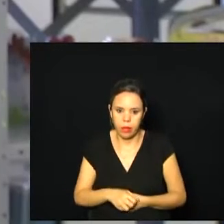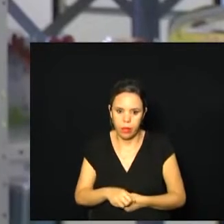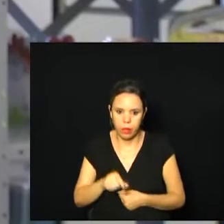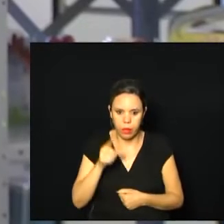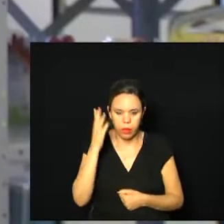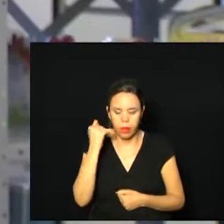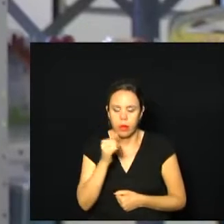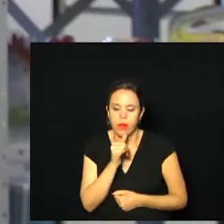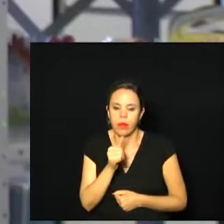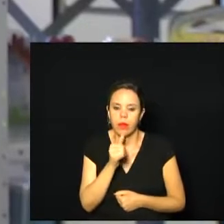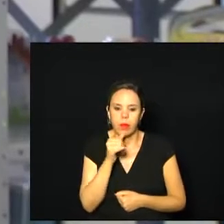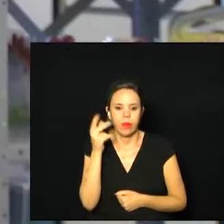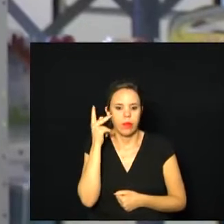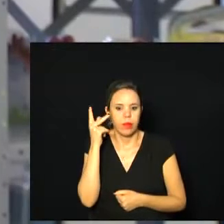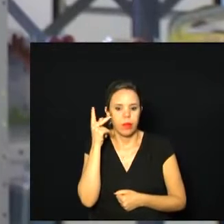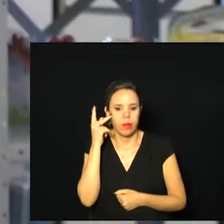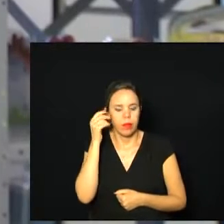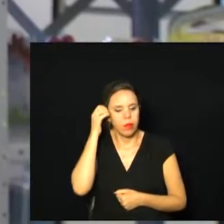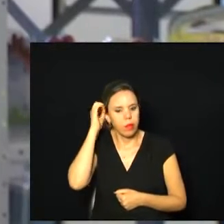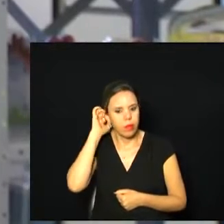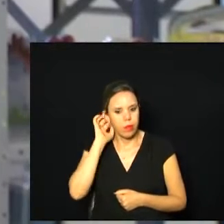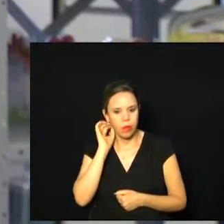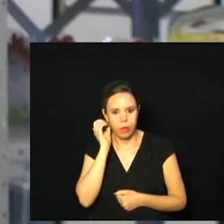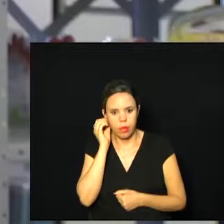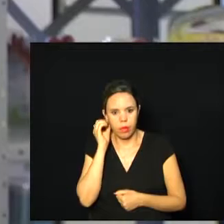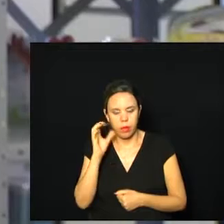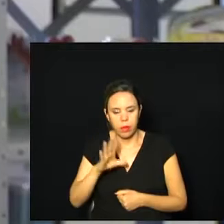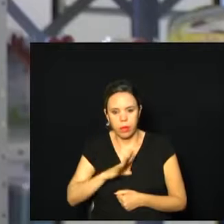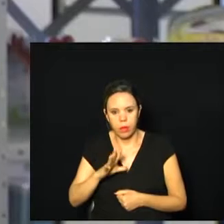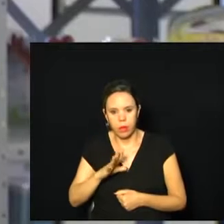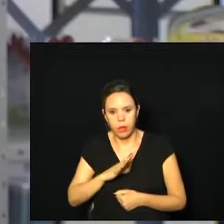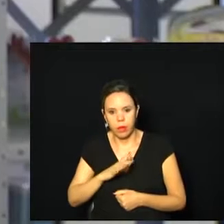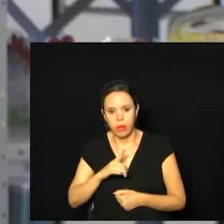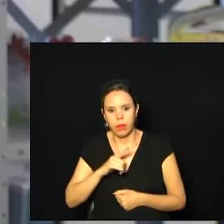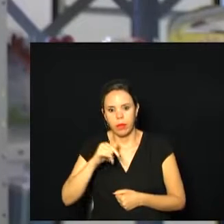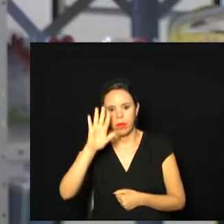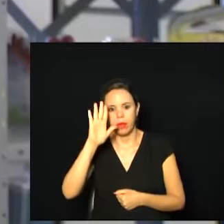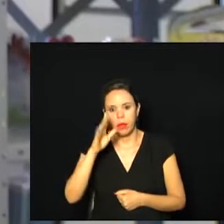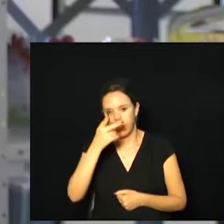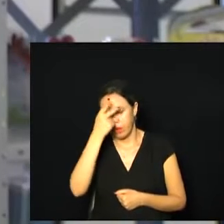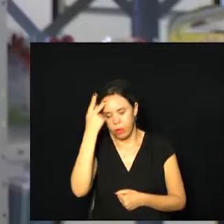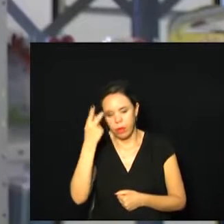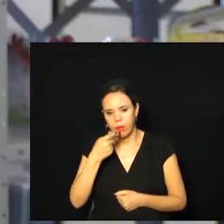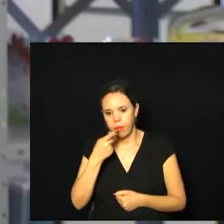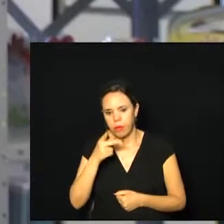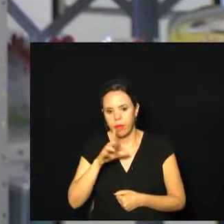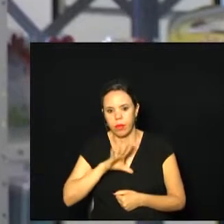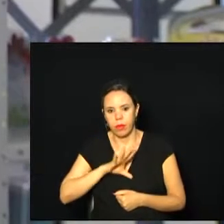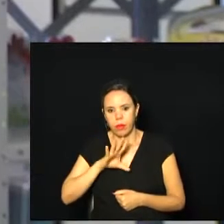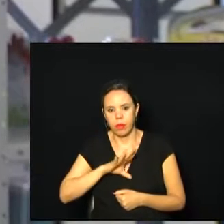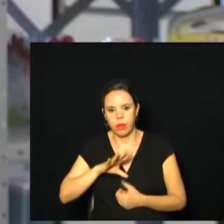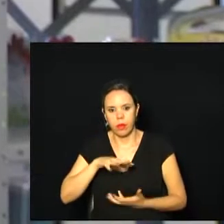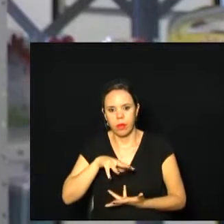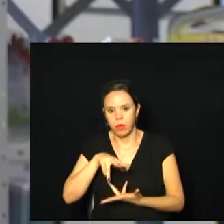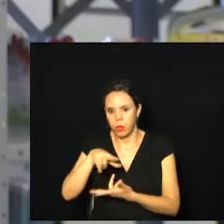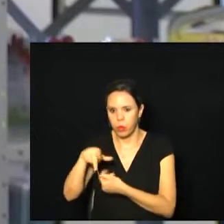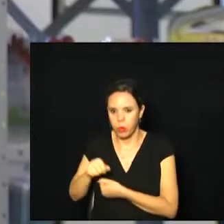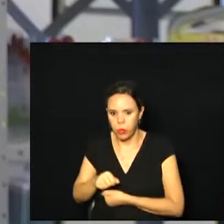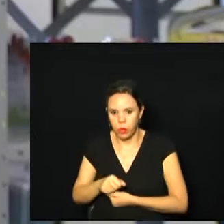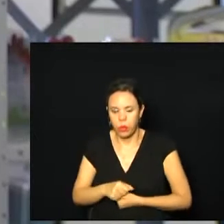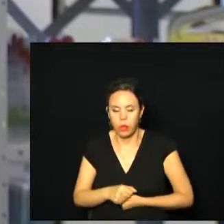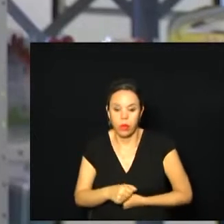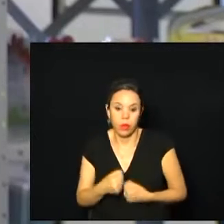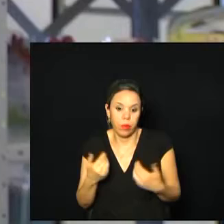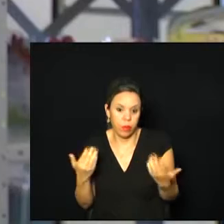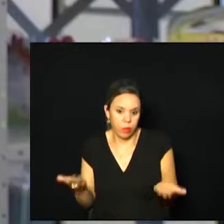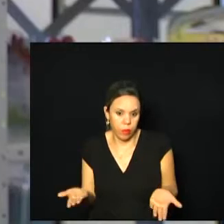sabia, por exemplo, que São Paulo, não é? É a cidade onde tem mais falantes da língua portuguesa em todo o mundo?